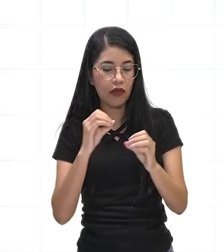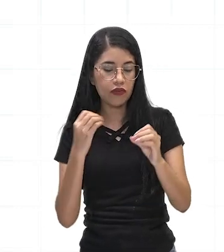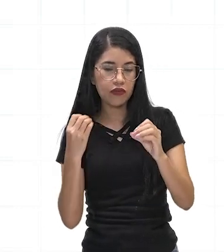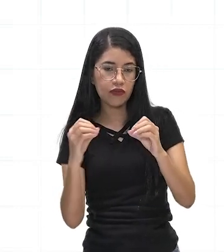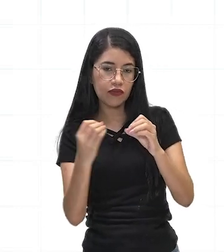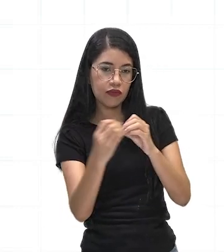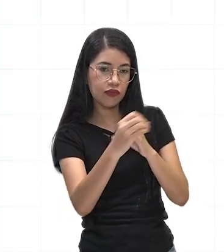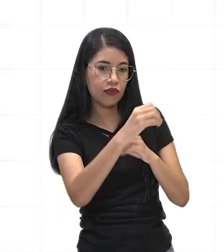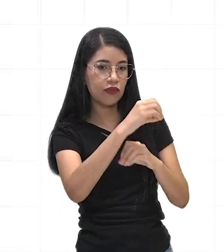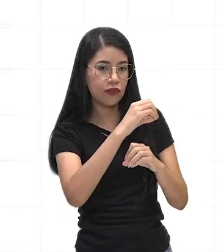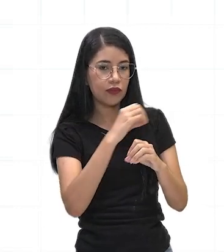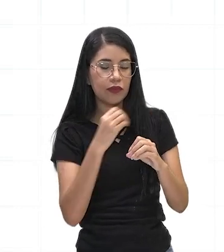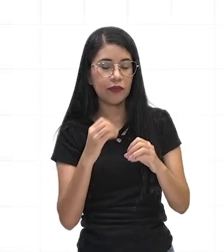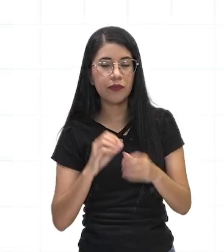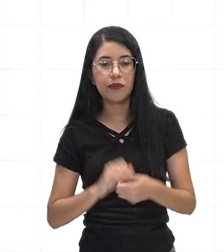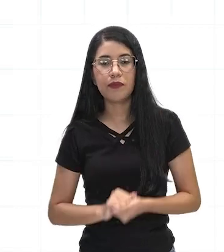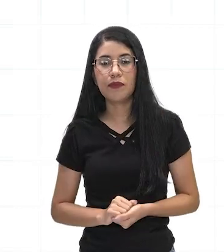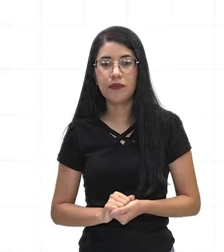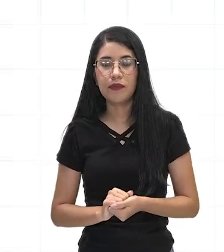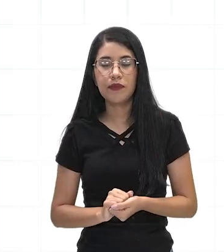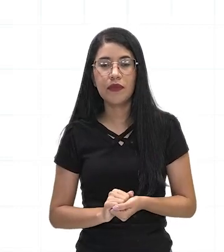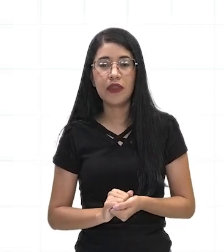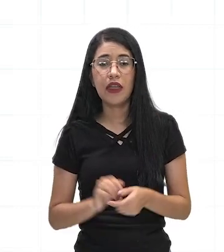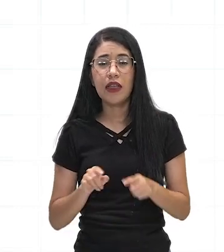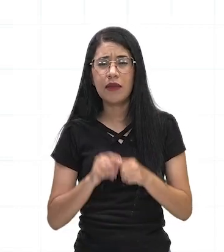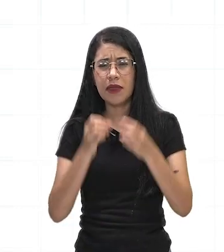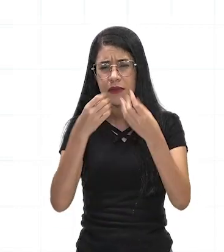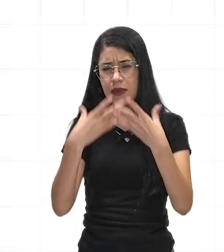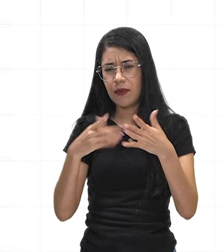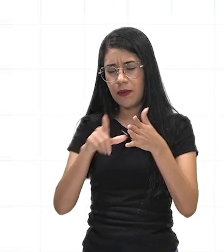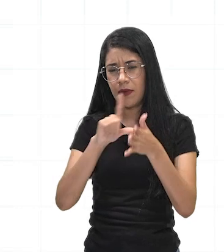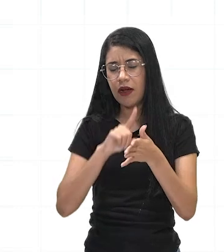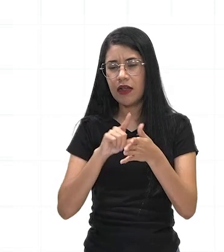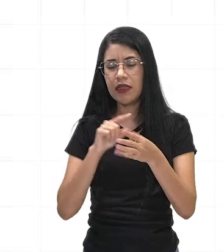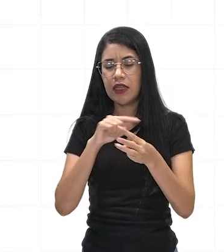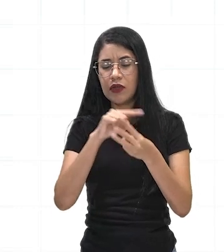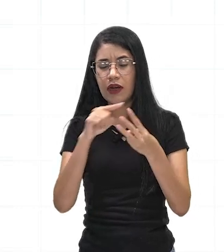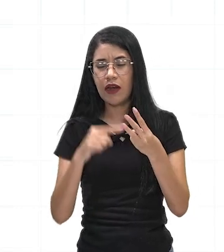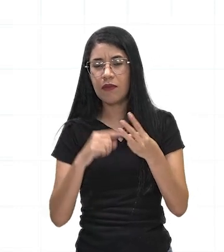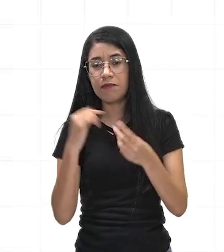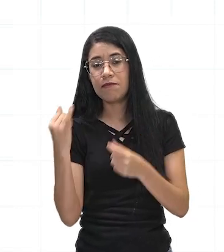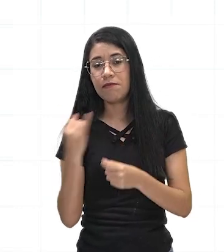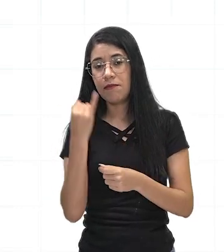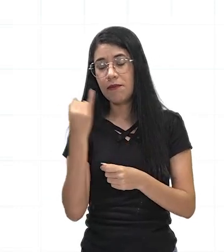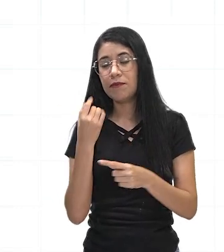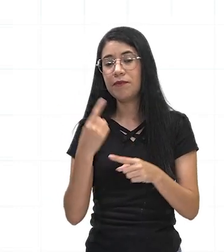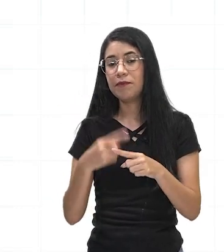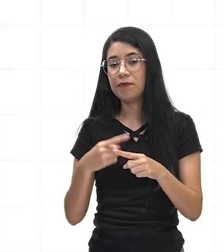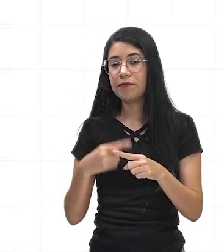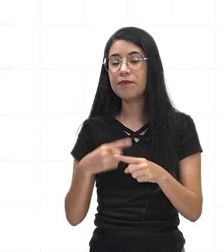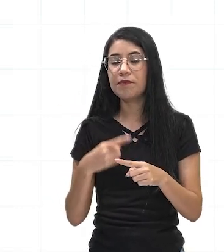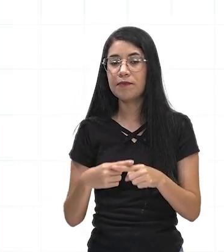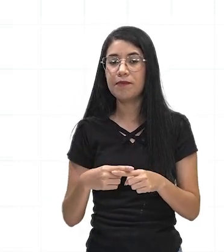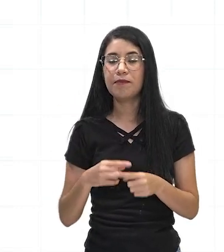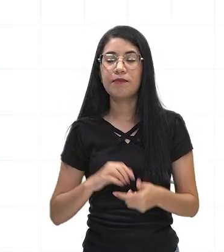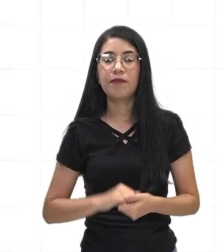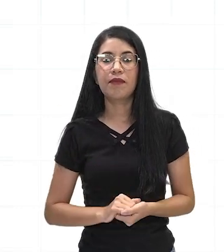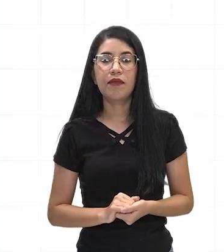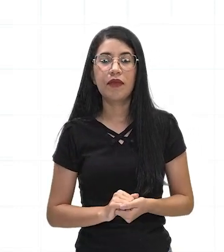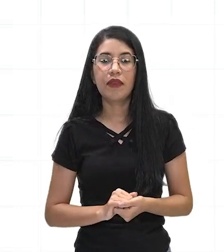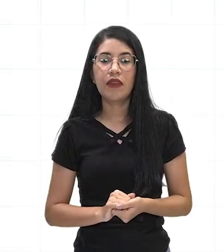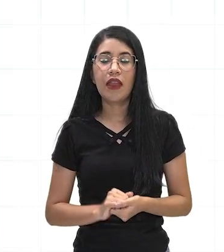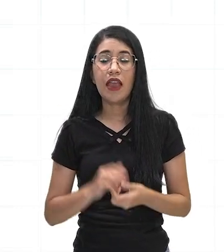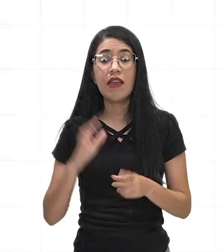volta do Sol, certo? E como nós falamos anteriormente, né, esses movimentos eles vão ser muito importantes porque eles